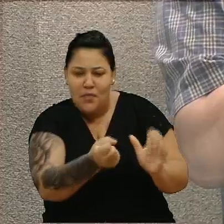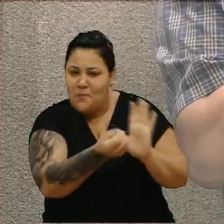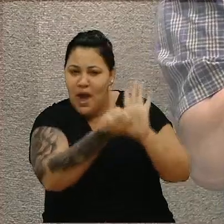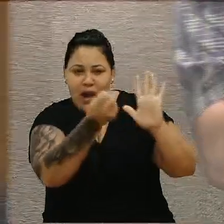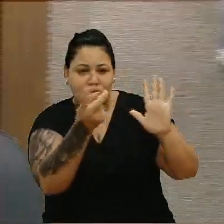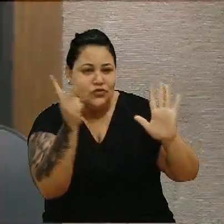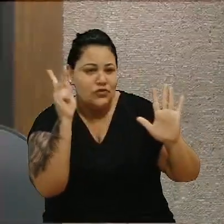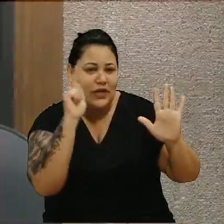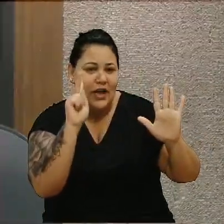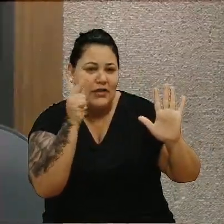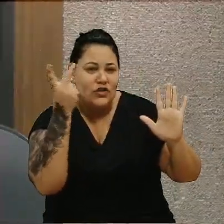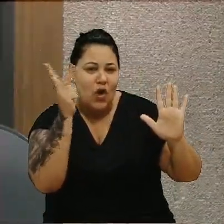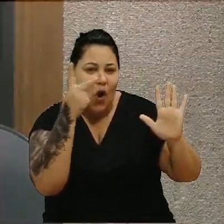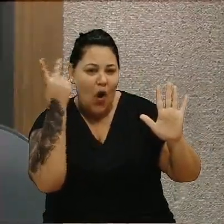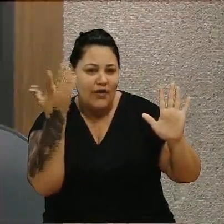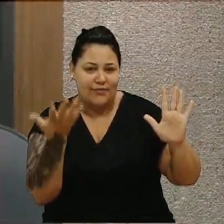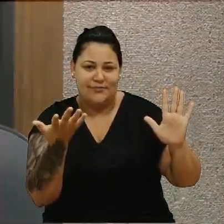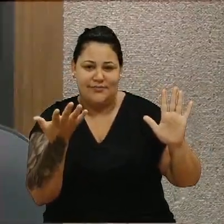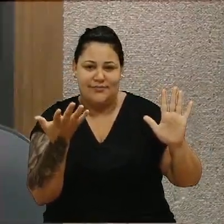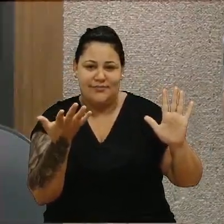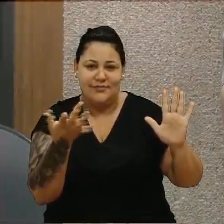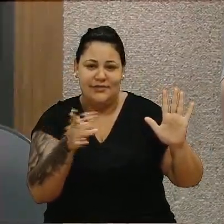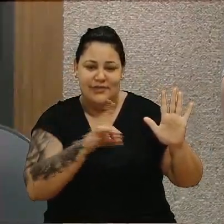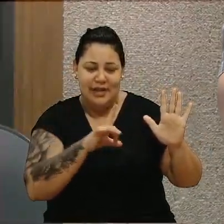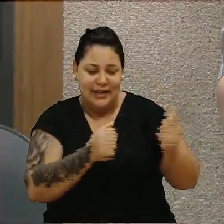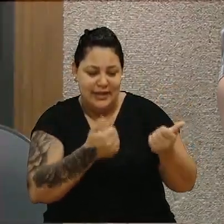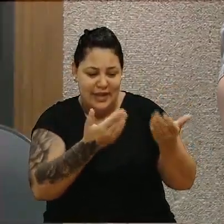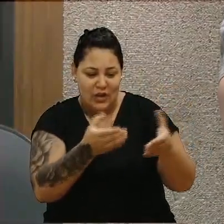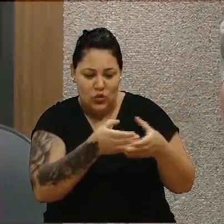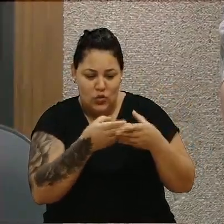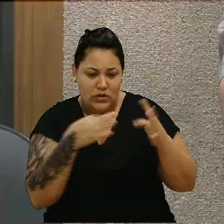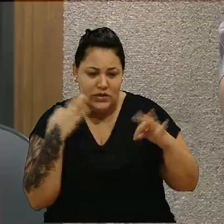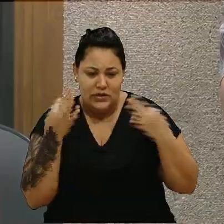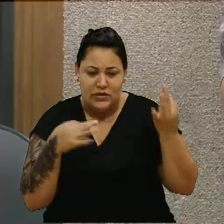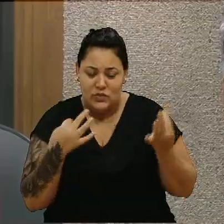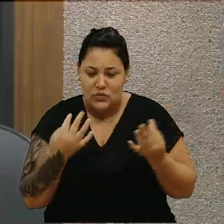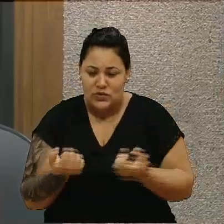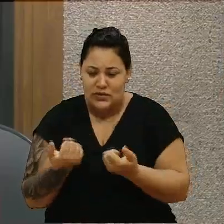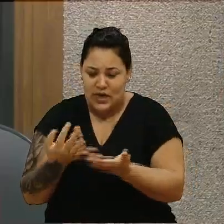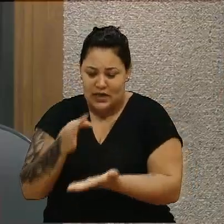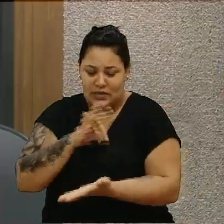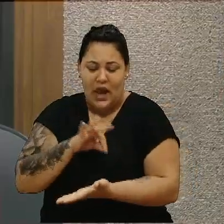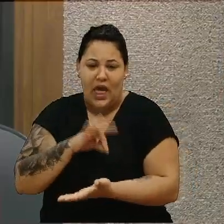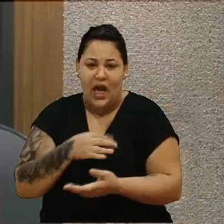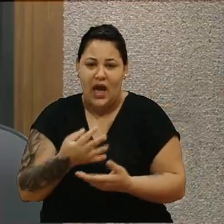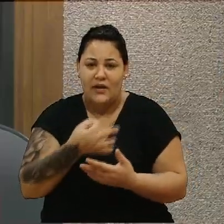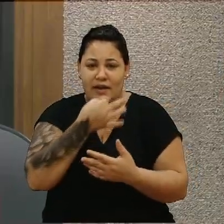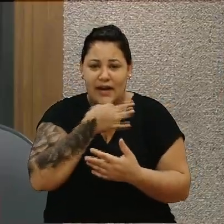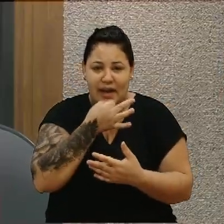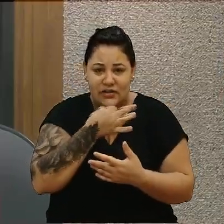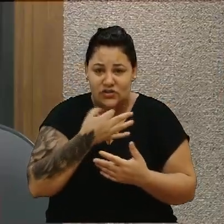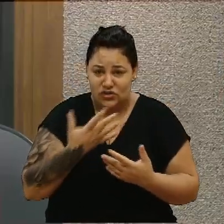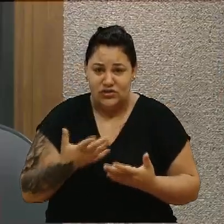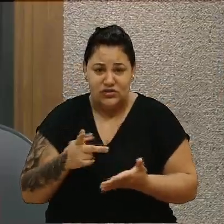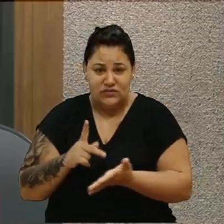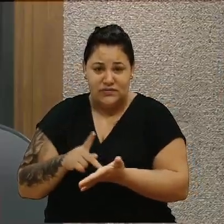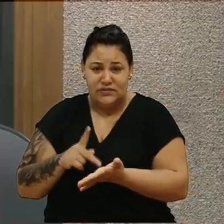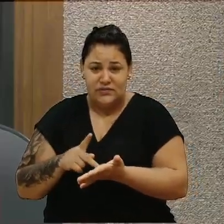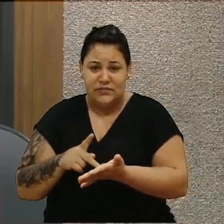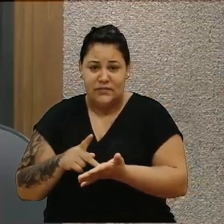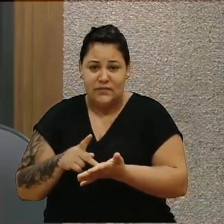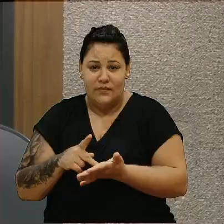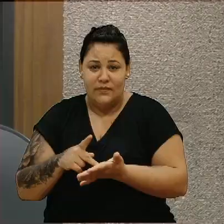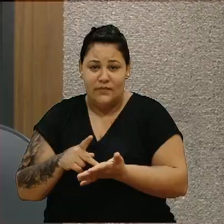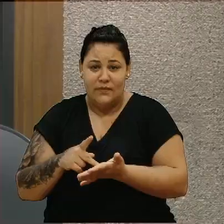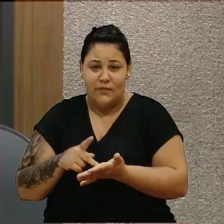Leva gente, leva turismo, dá emprego, dá renda. Tá? E Caxias se ressente